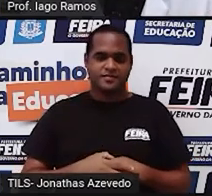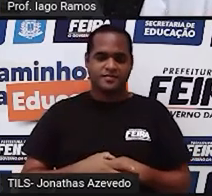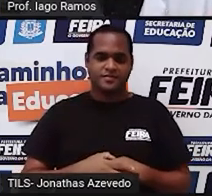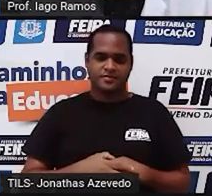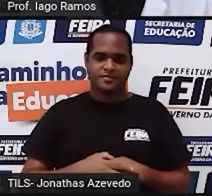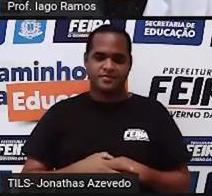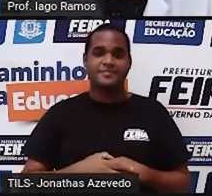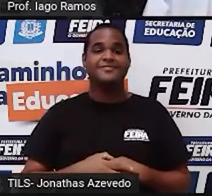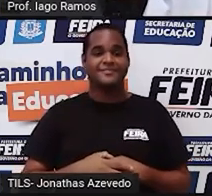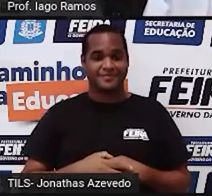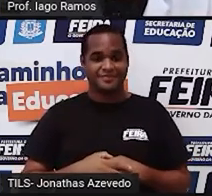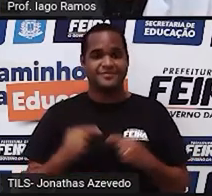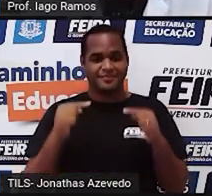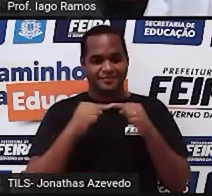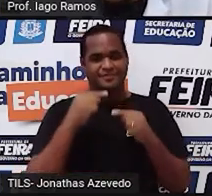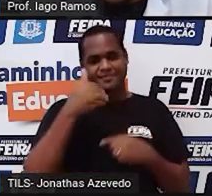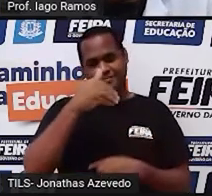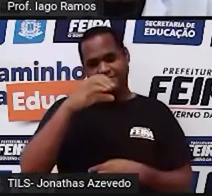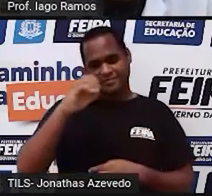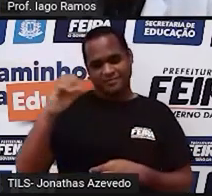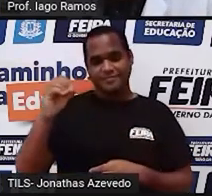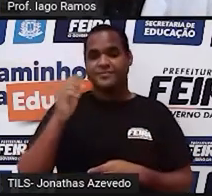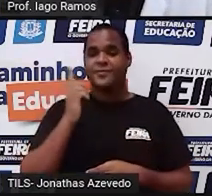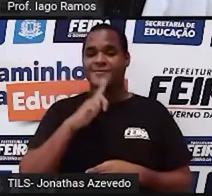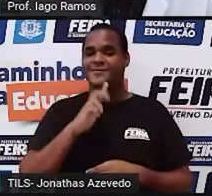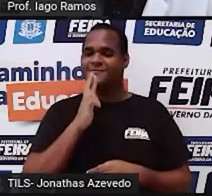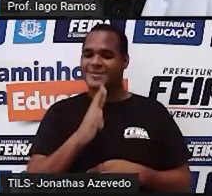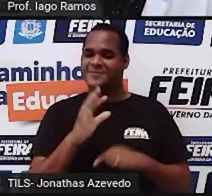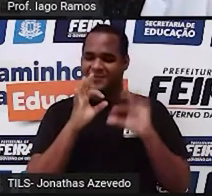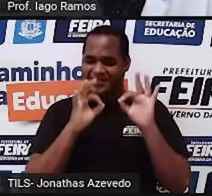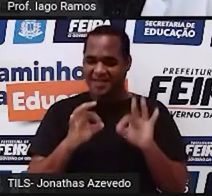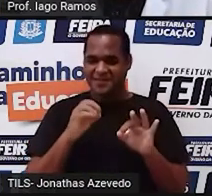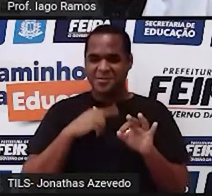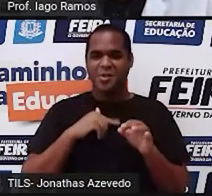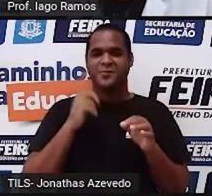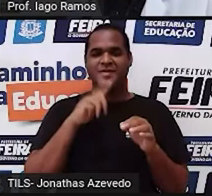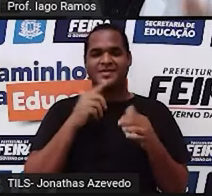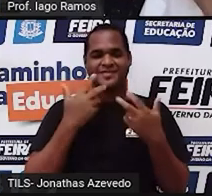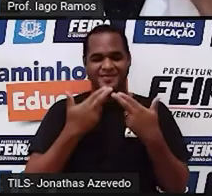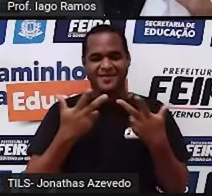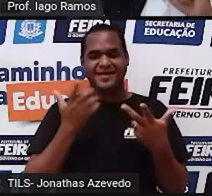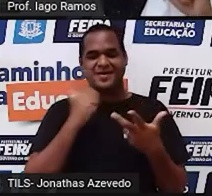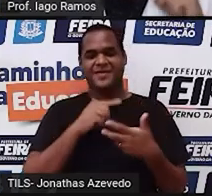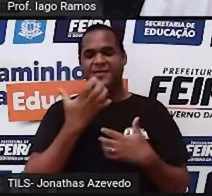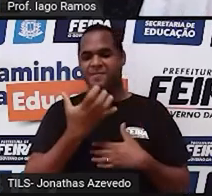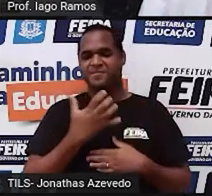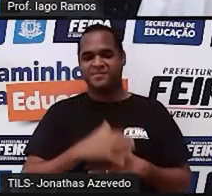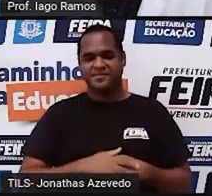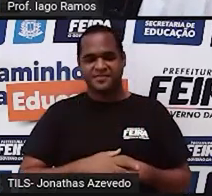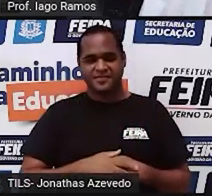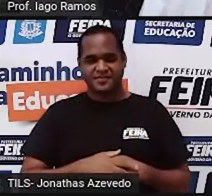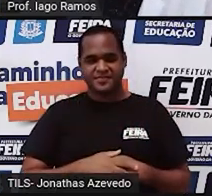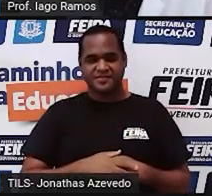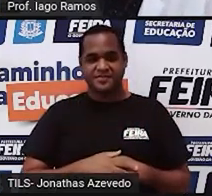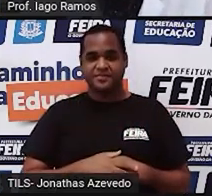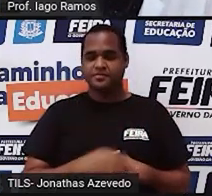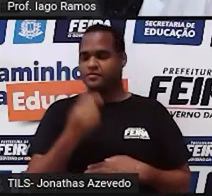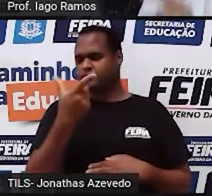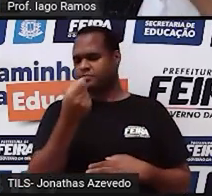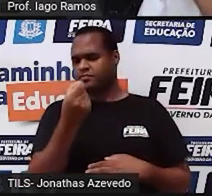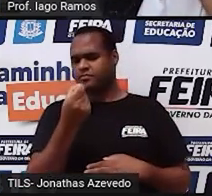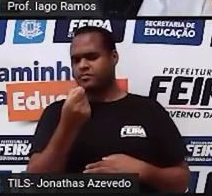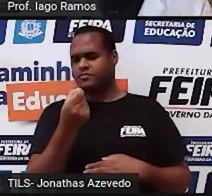é exatamente da sem tão achamos a resposta que queríamos né cuidado não é 20